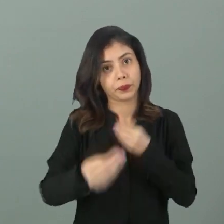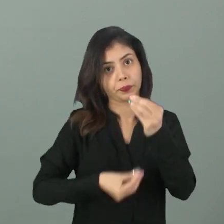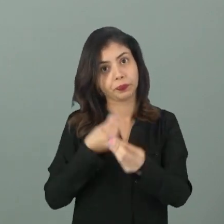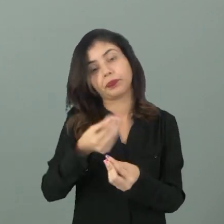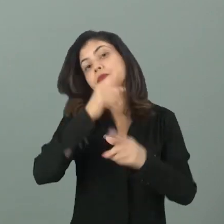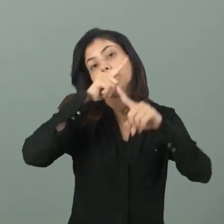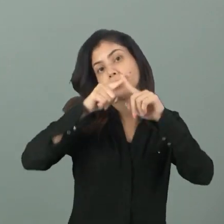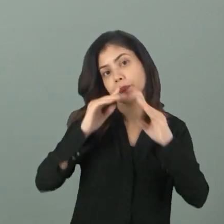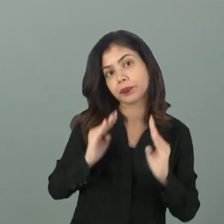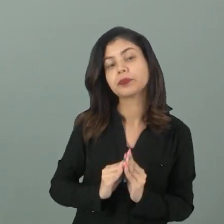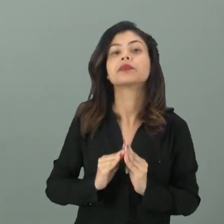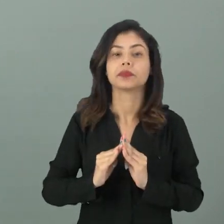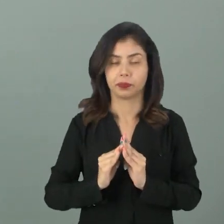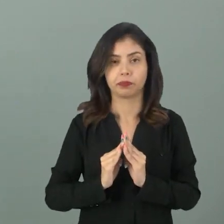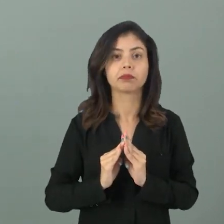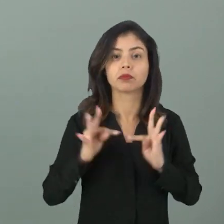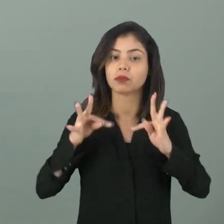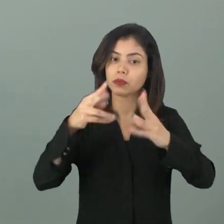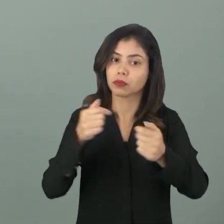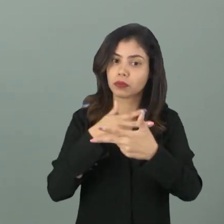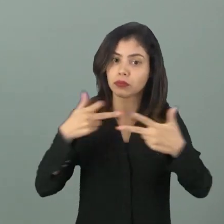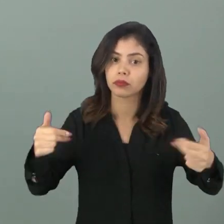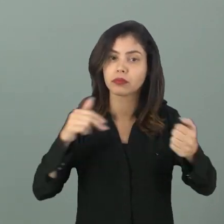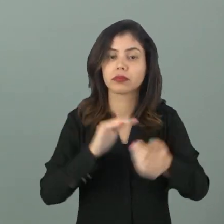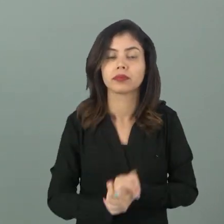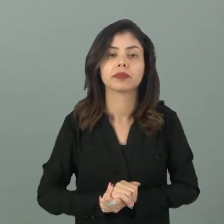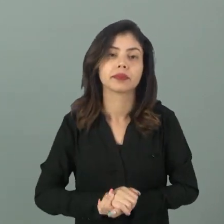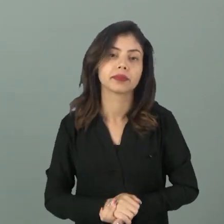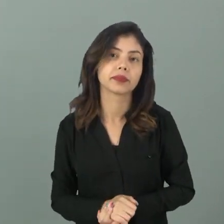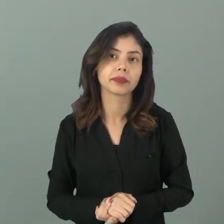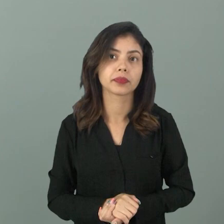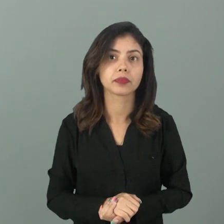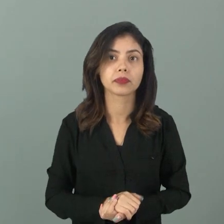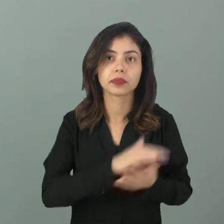a igreja nesse momento dominava todas as coisas,